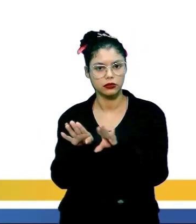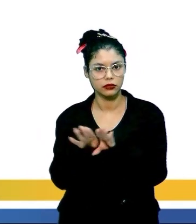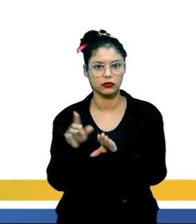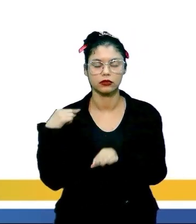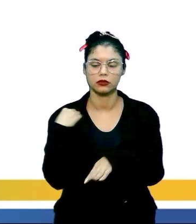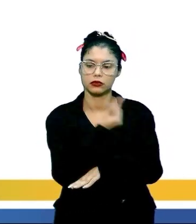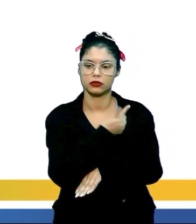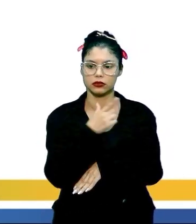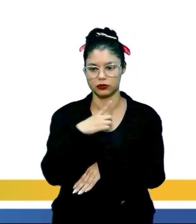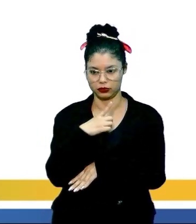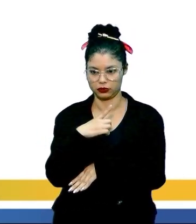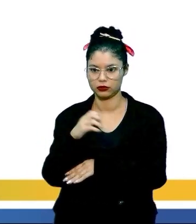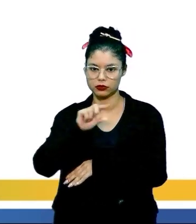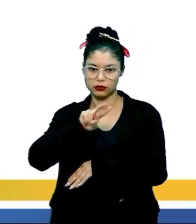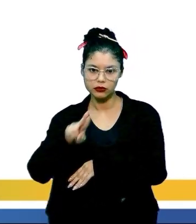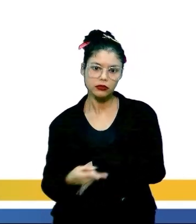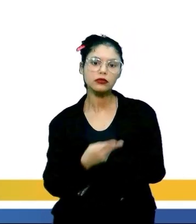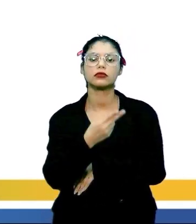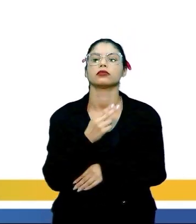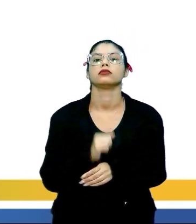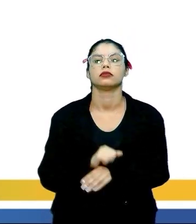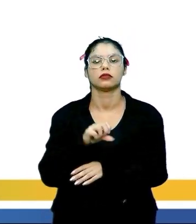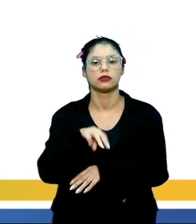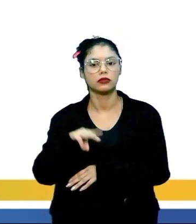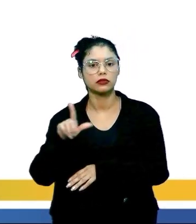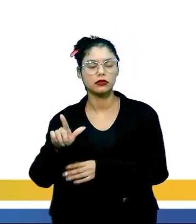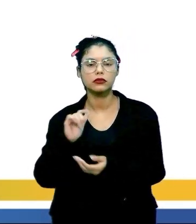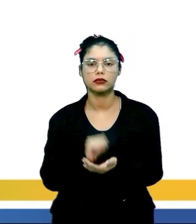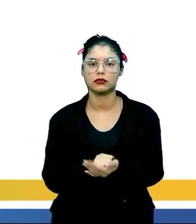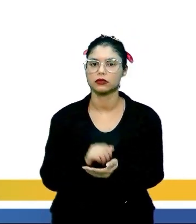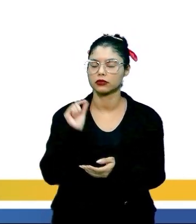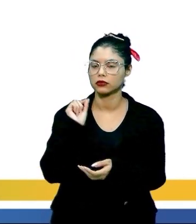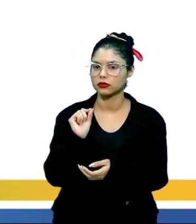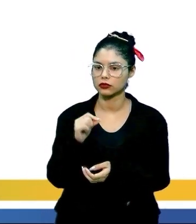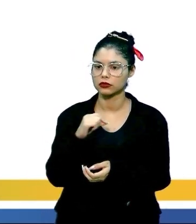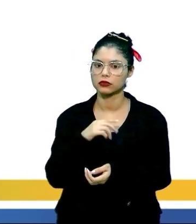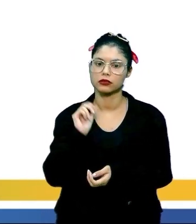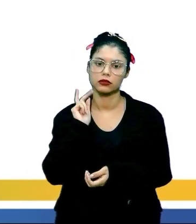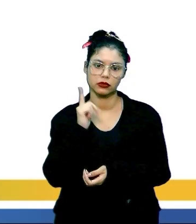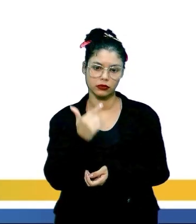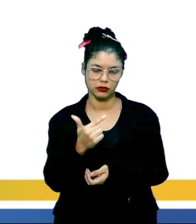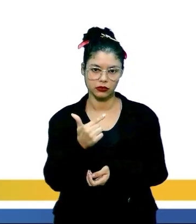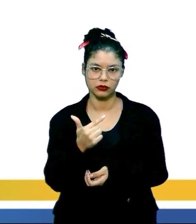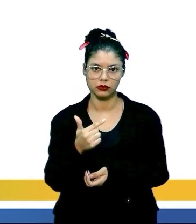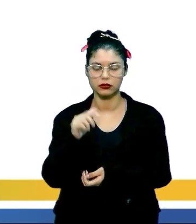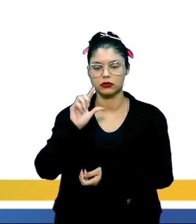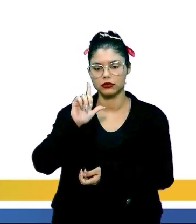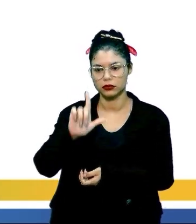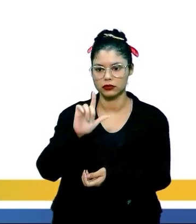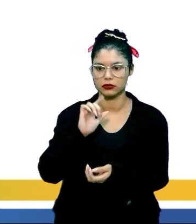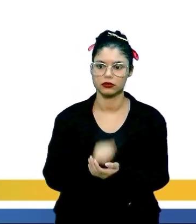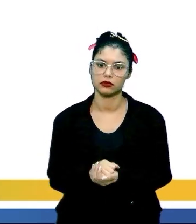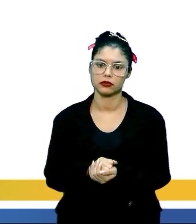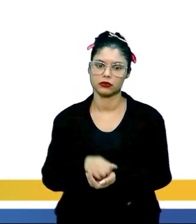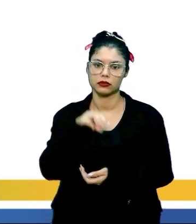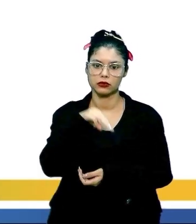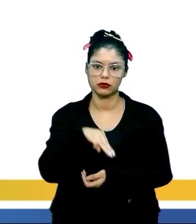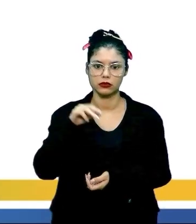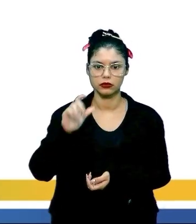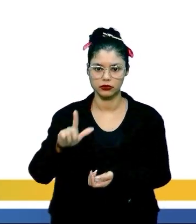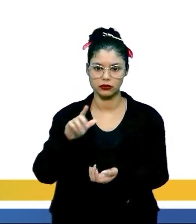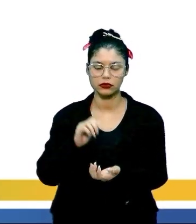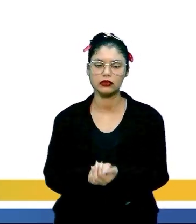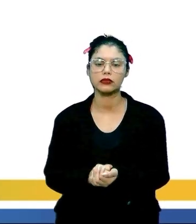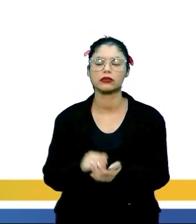nós temos 2.000 ml, eu tenho o equivalente a 2 litros. Basta dividir por 1.000. Então, de ml para